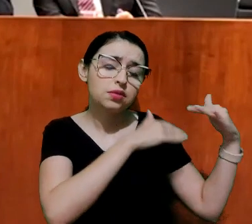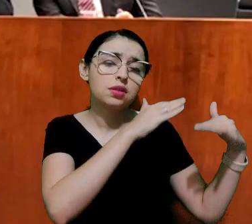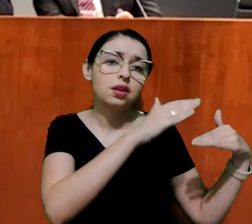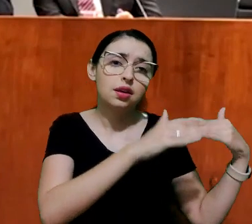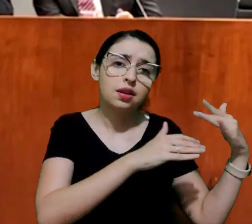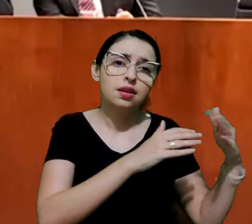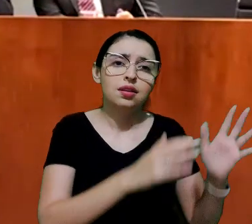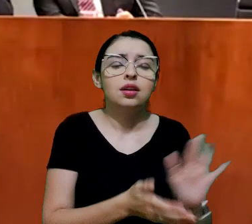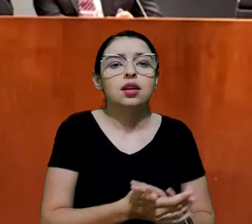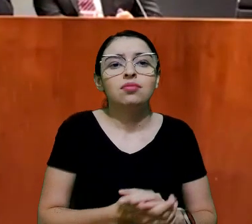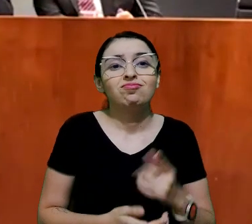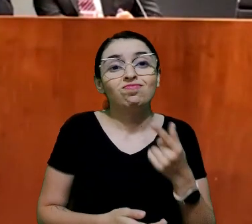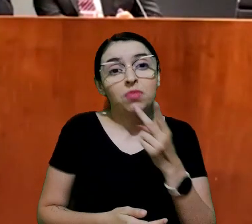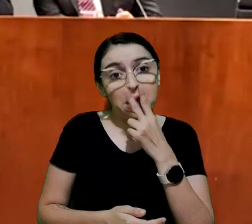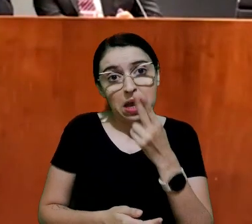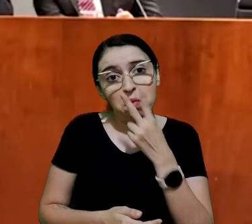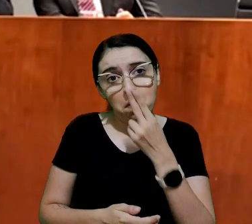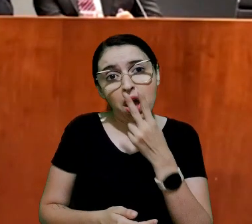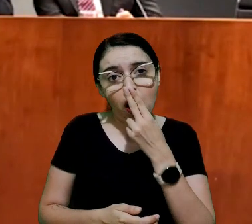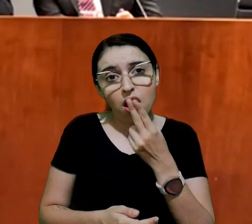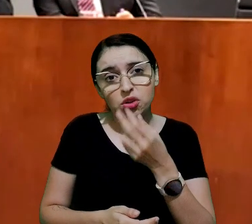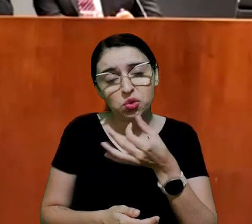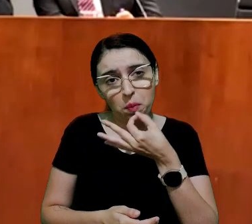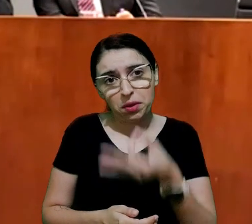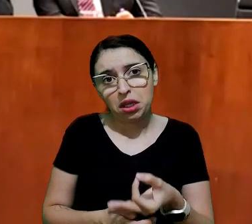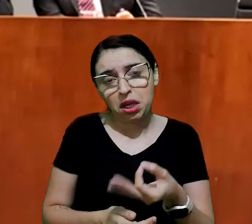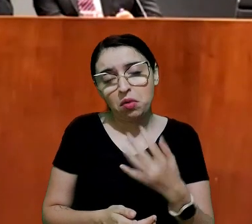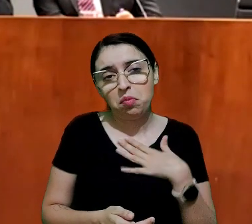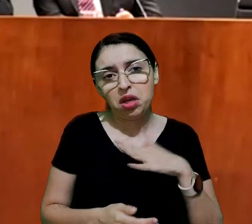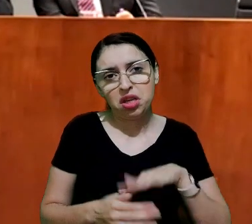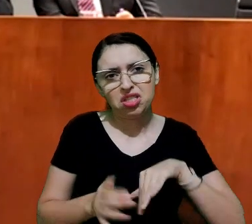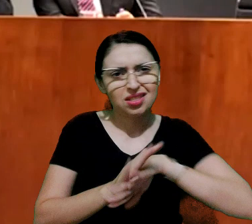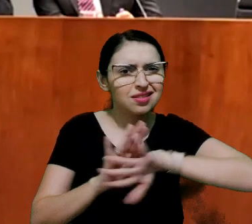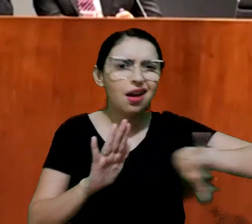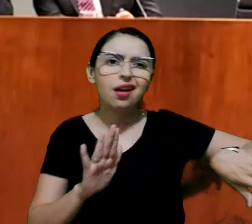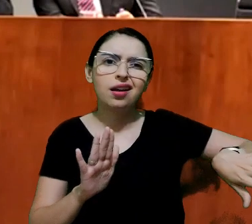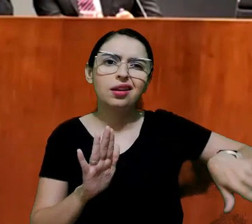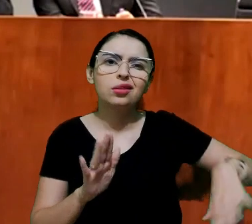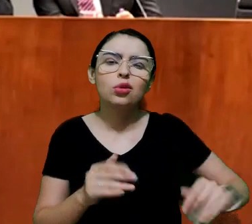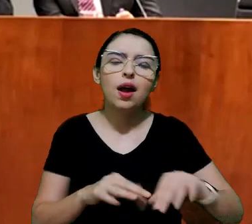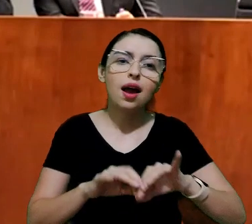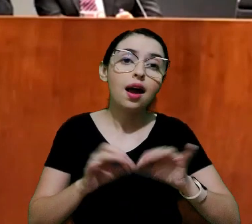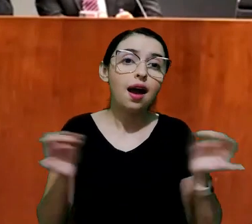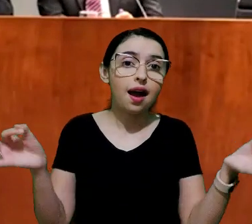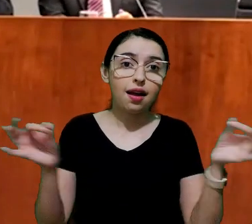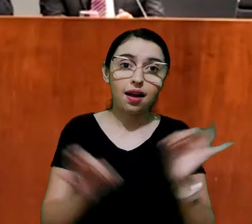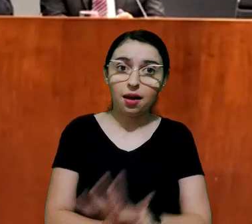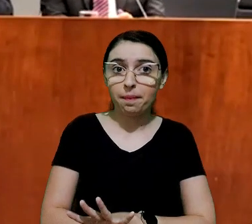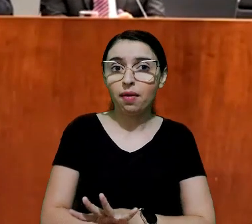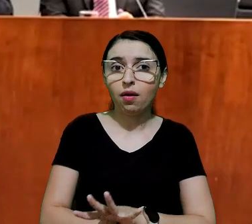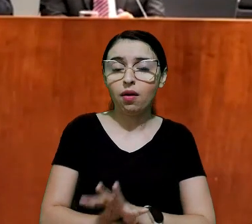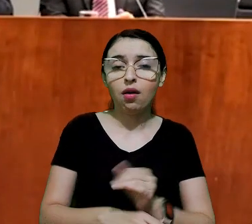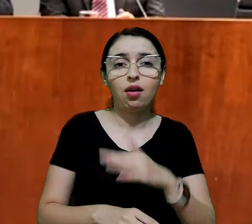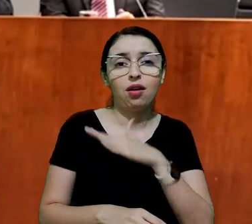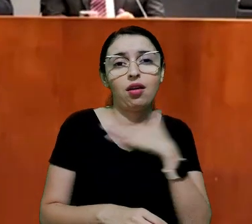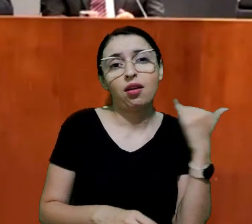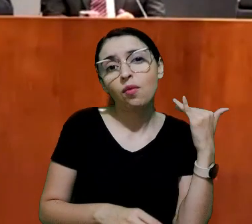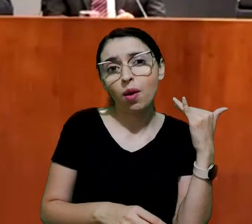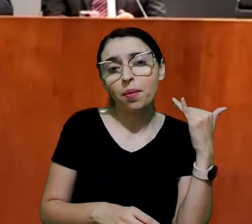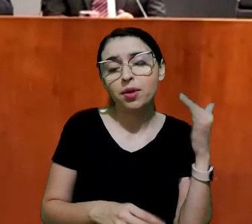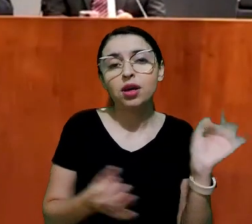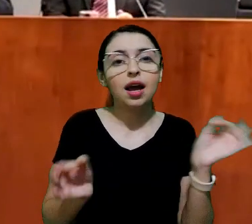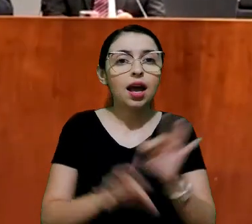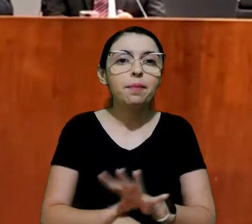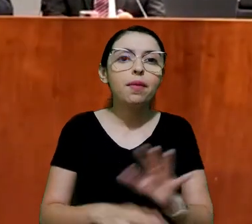minha opinião, ele seria extinto com a extinção do casamento, no caso, a morte. Né? Então, como